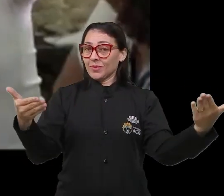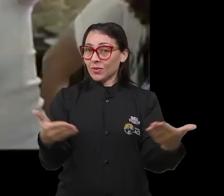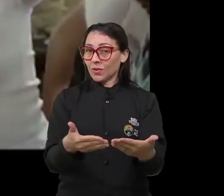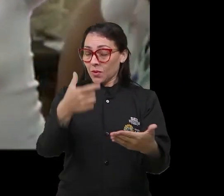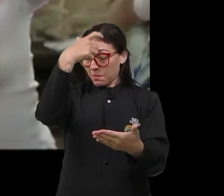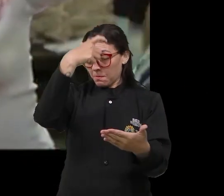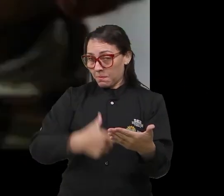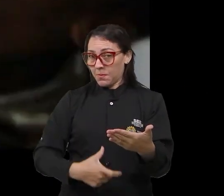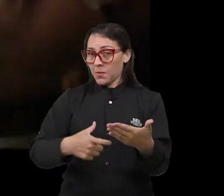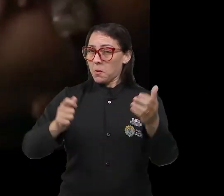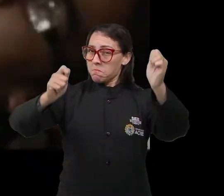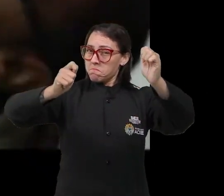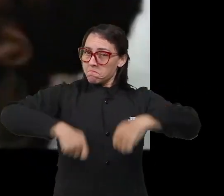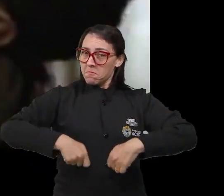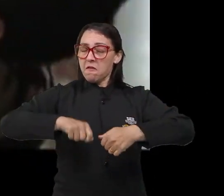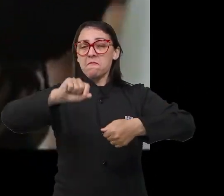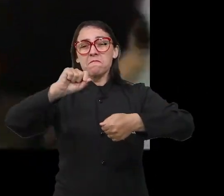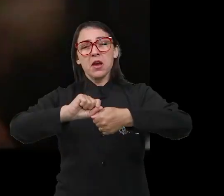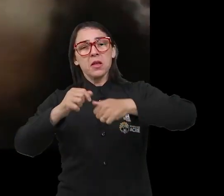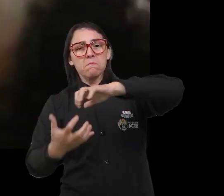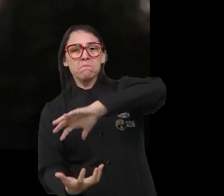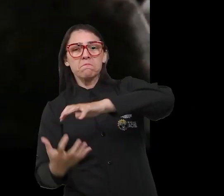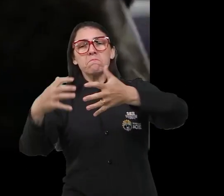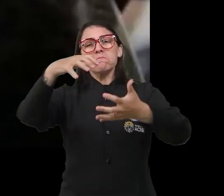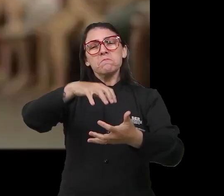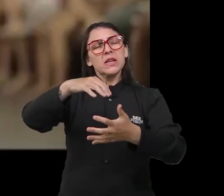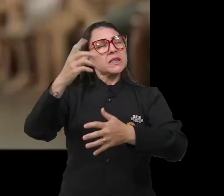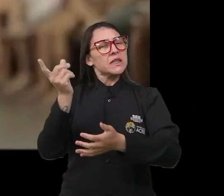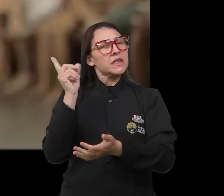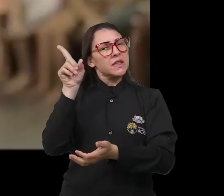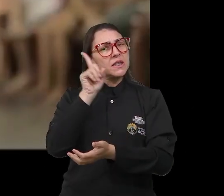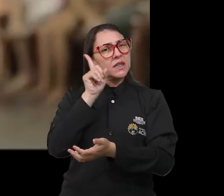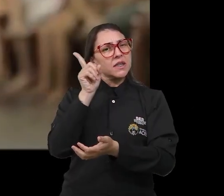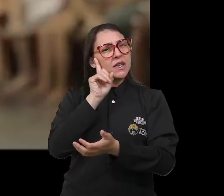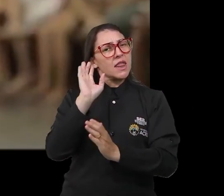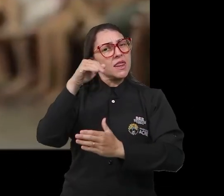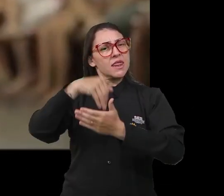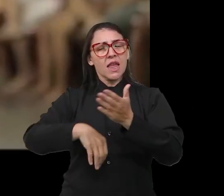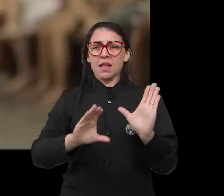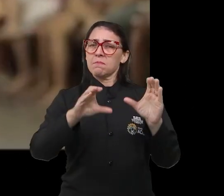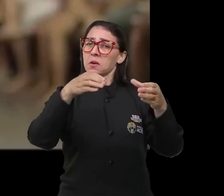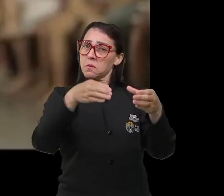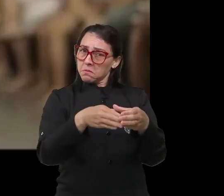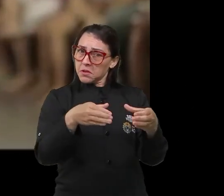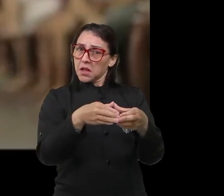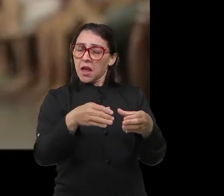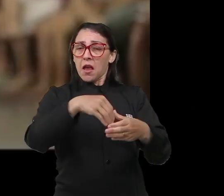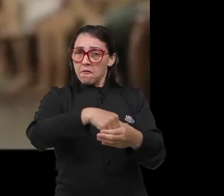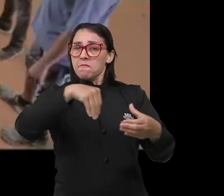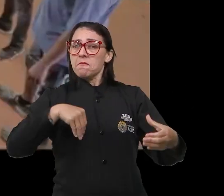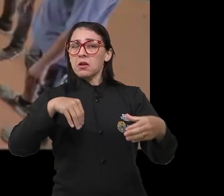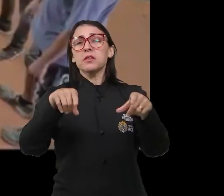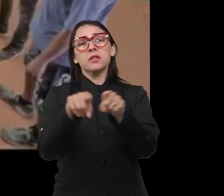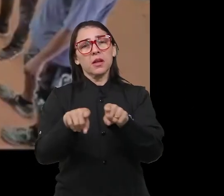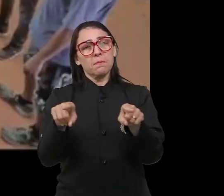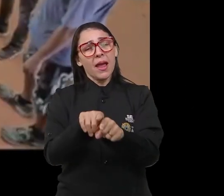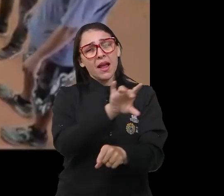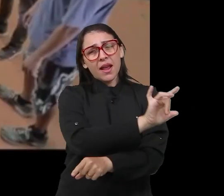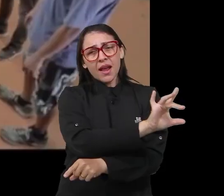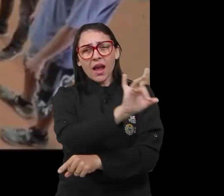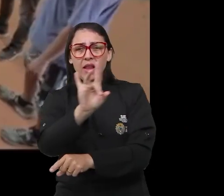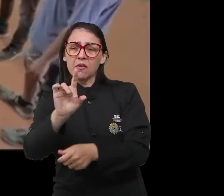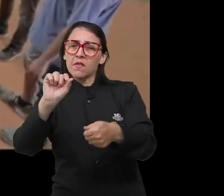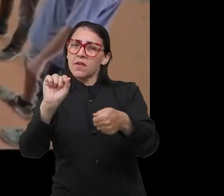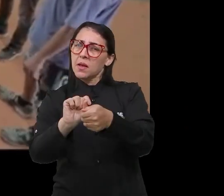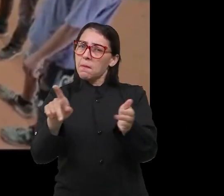uma pessoa capacitada a fazer mudanças a todo momento, dentro da minha comunidade e fora dela. Se cada um